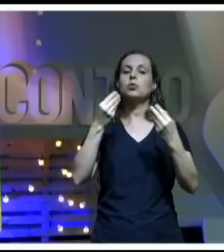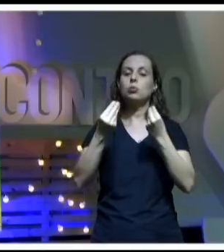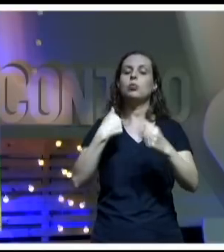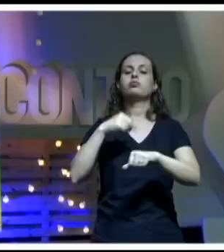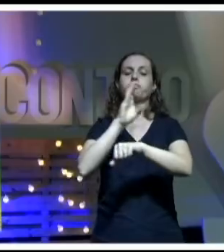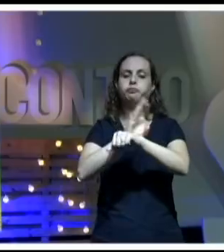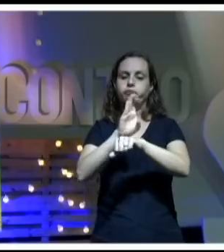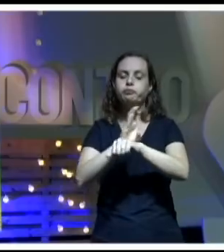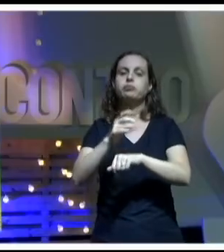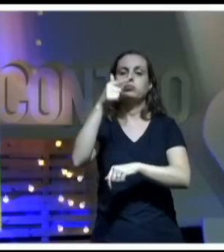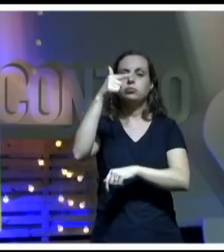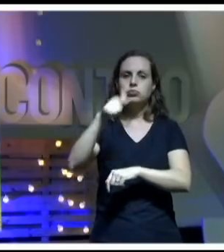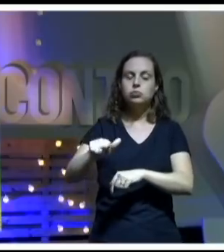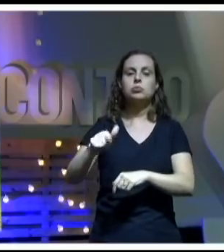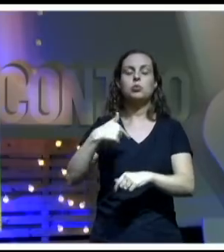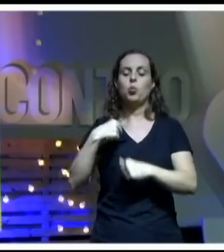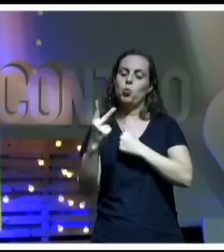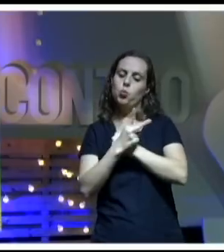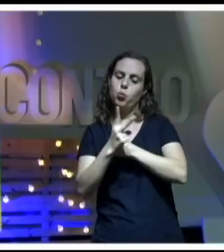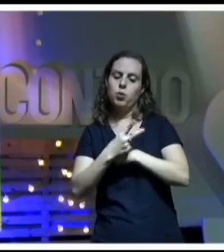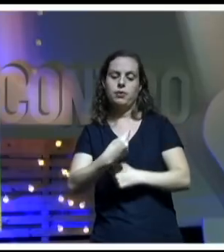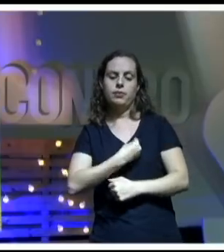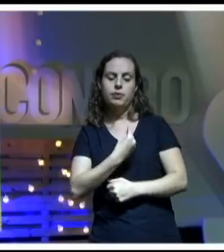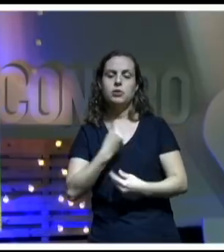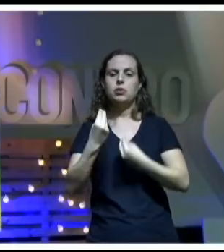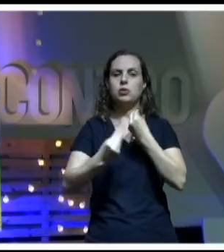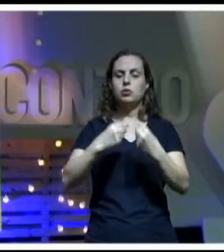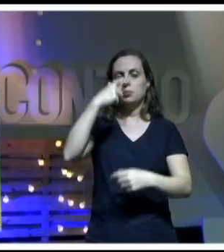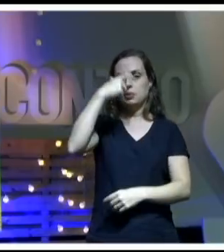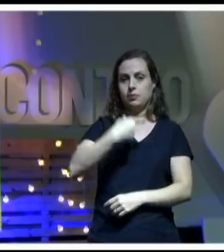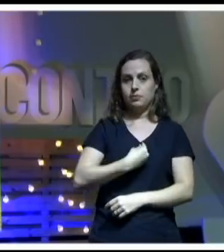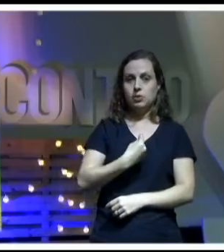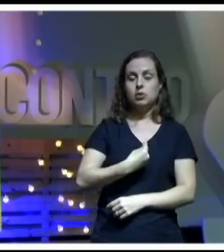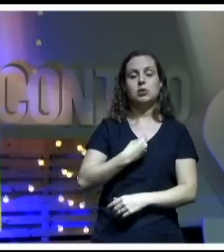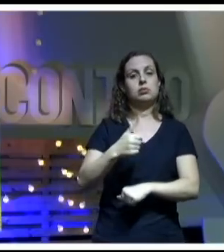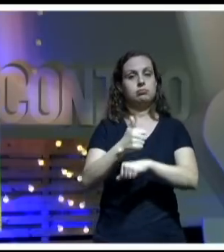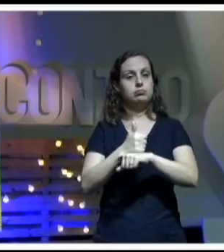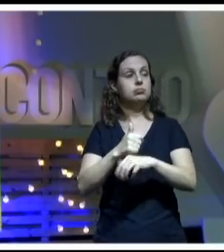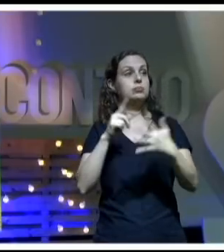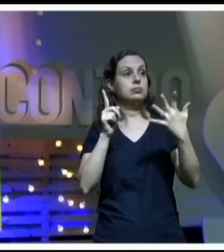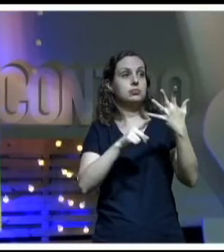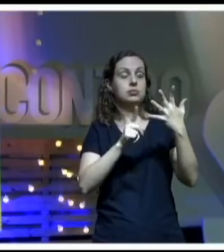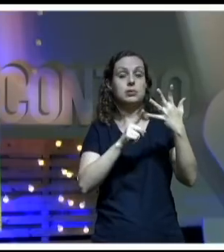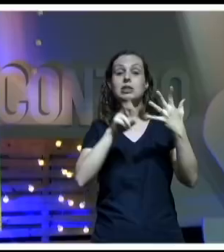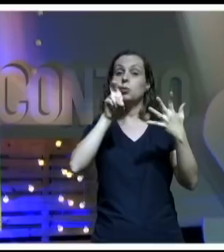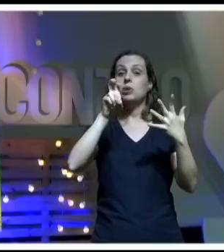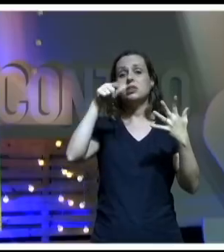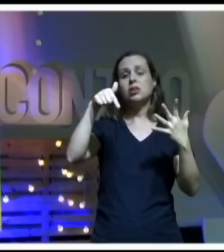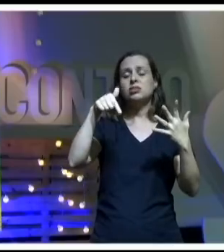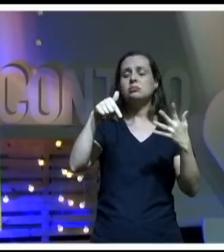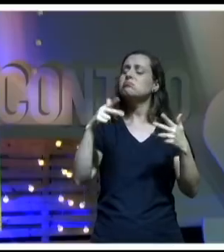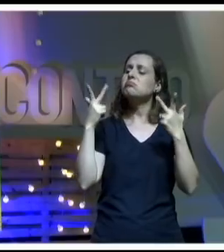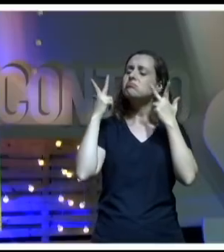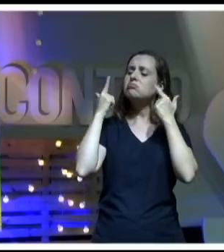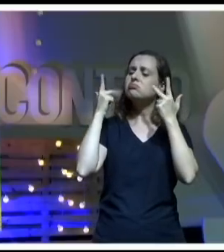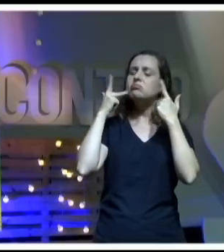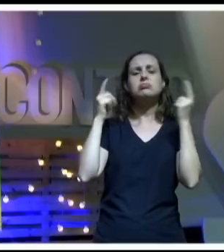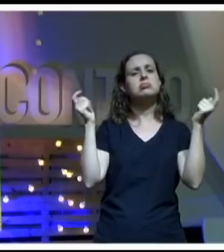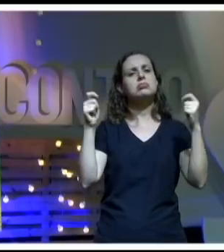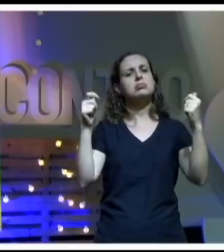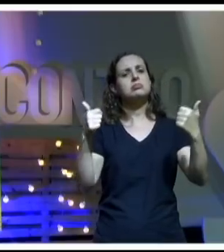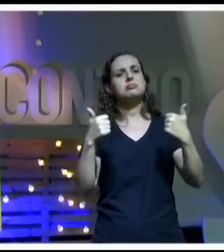no cuidado da sua própria alma da sua própria formação pessoal e 57 estão satisfeitos com a sua vocação